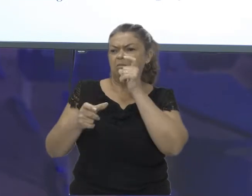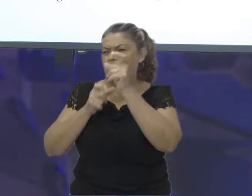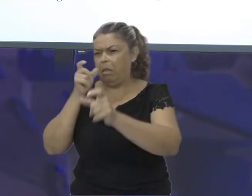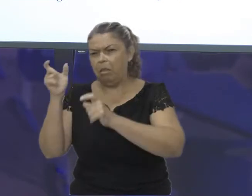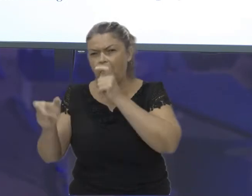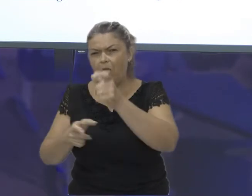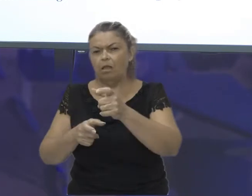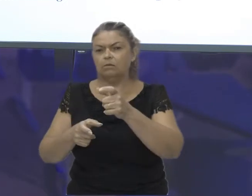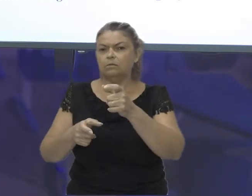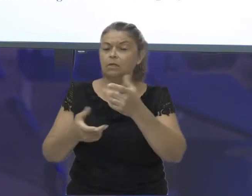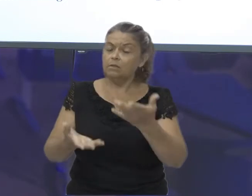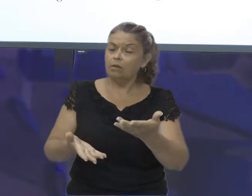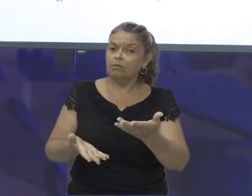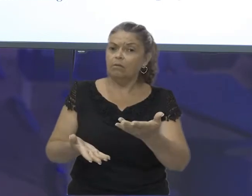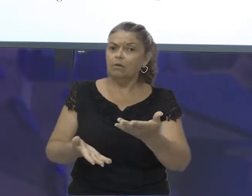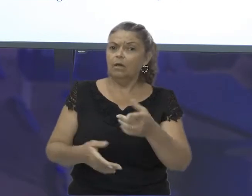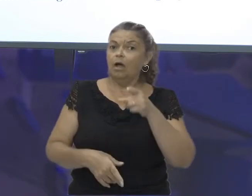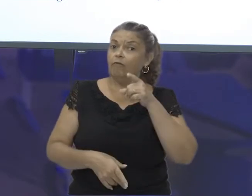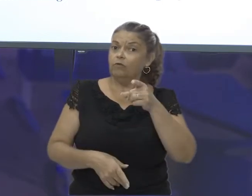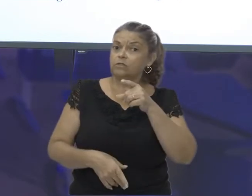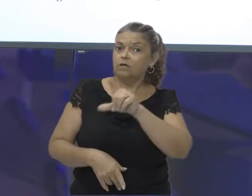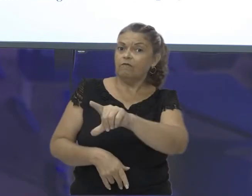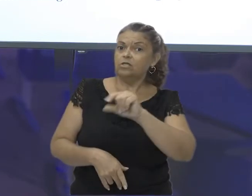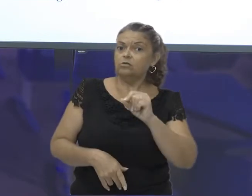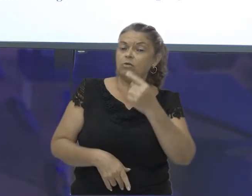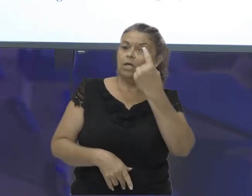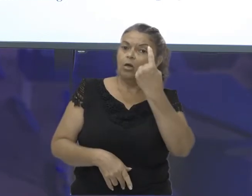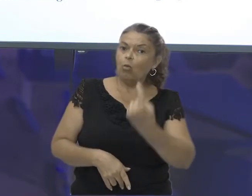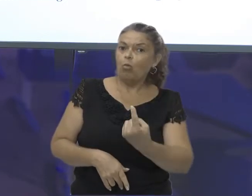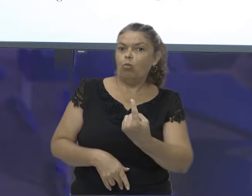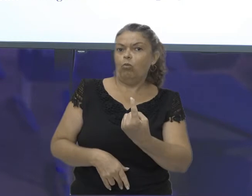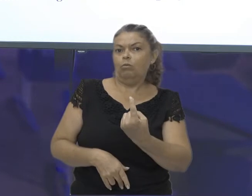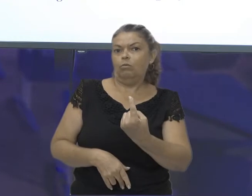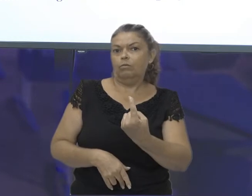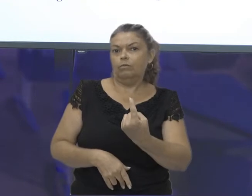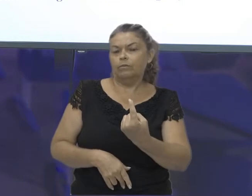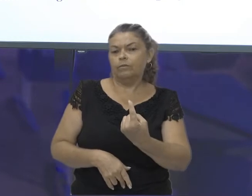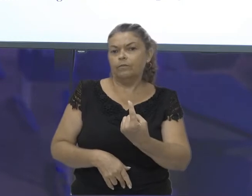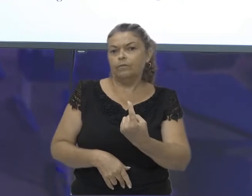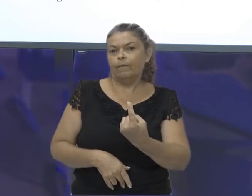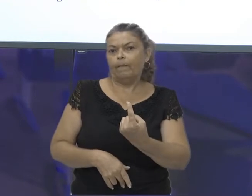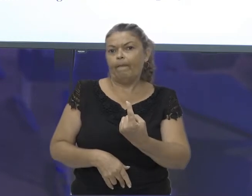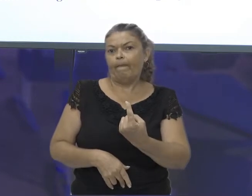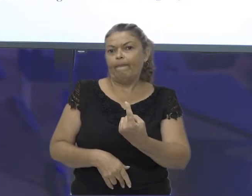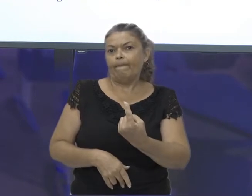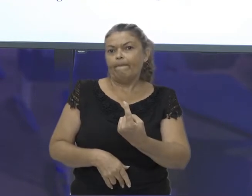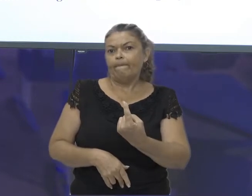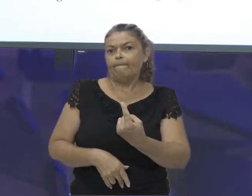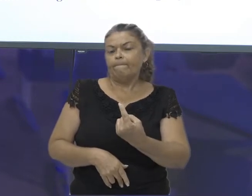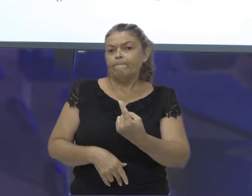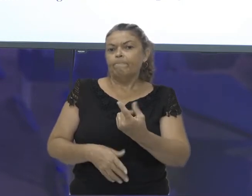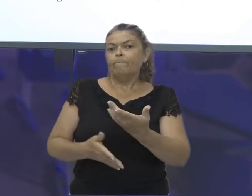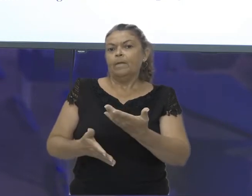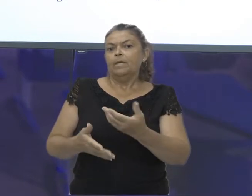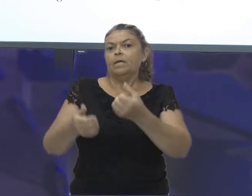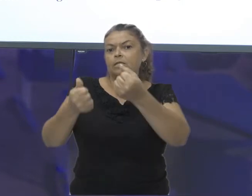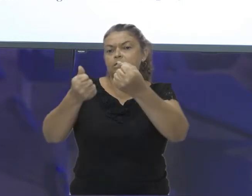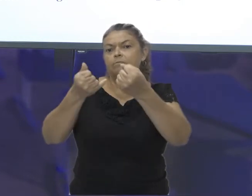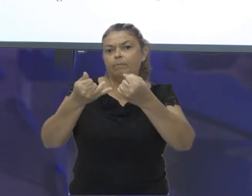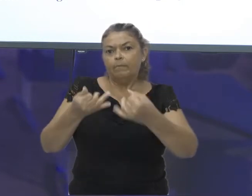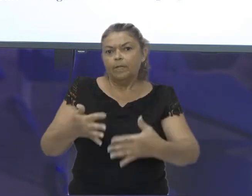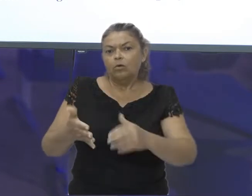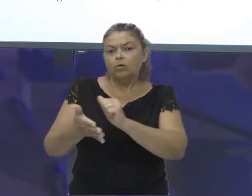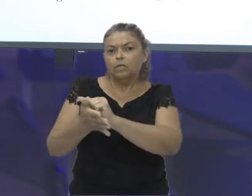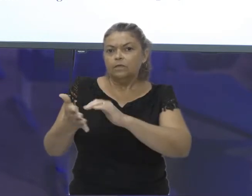Enfim, você vai escolher um desses aqui, como foi proposto na atividade, e